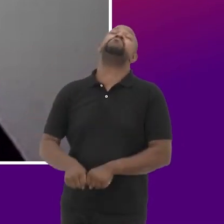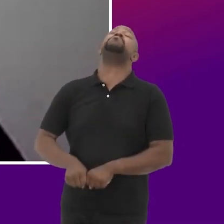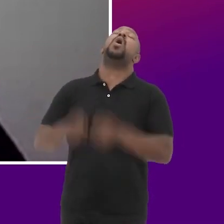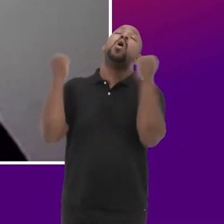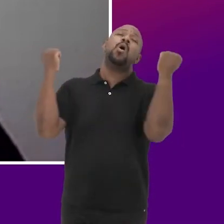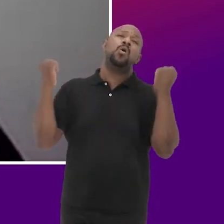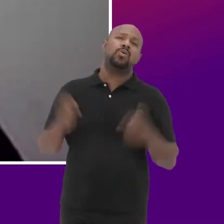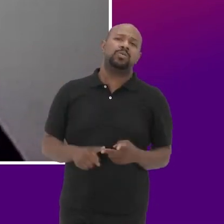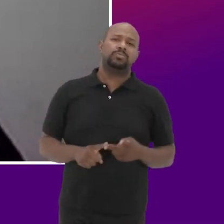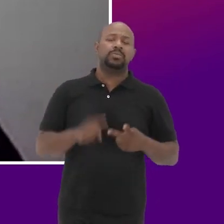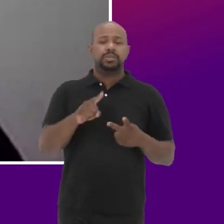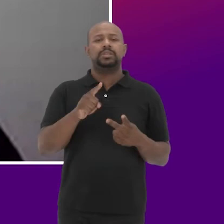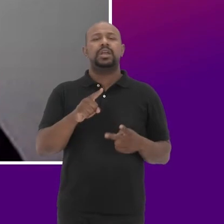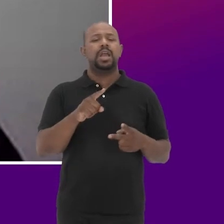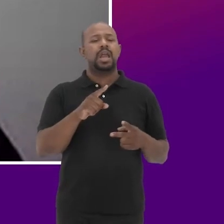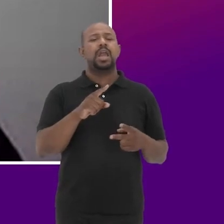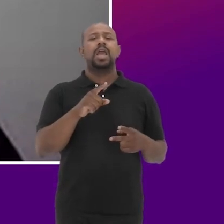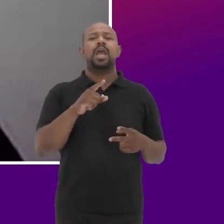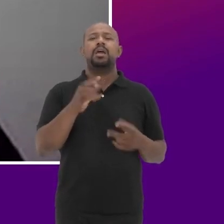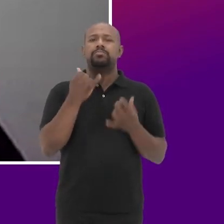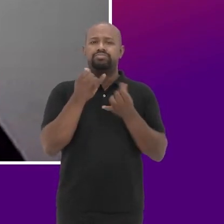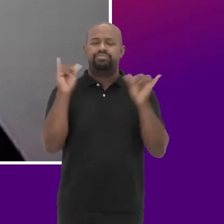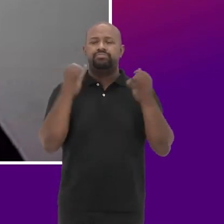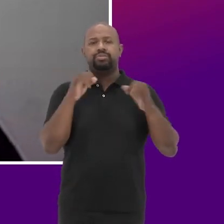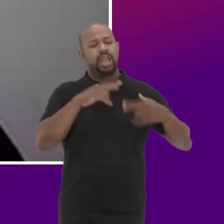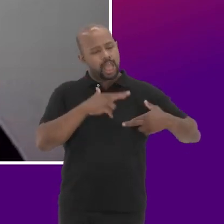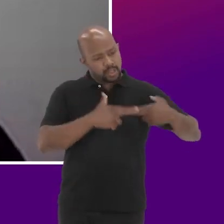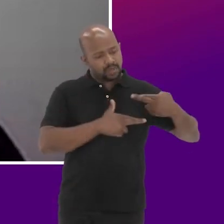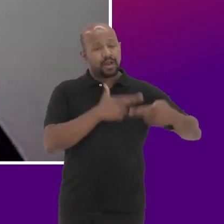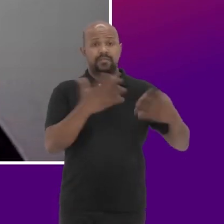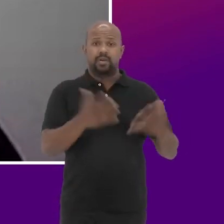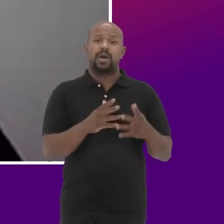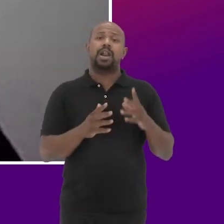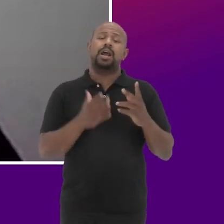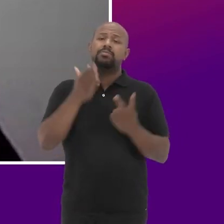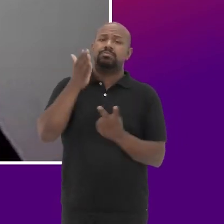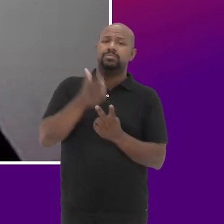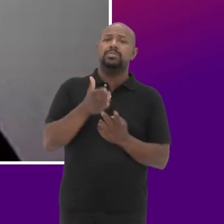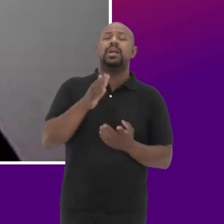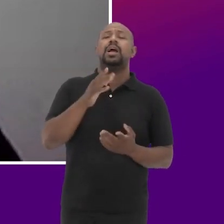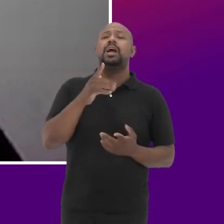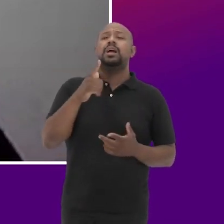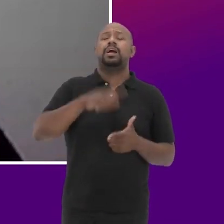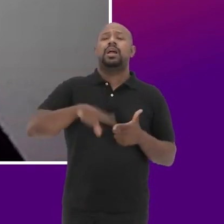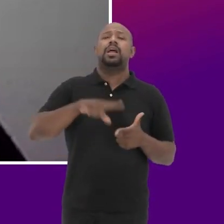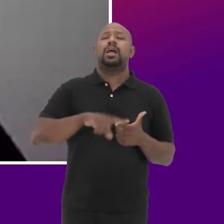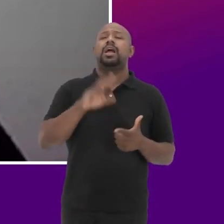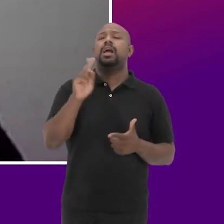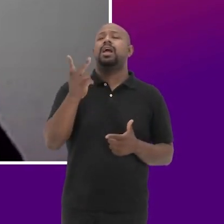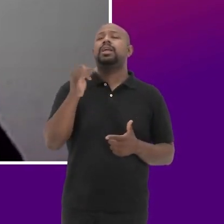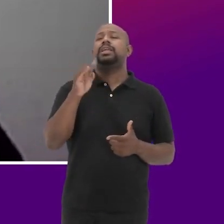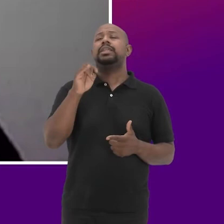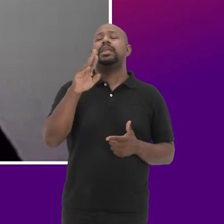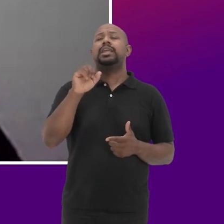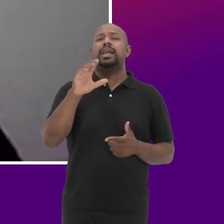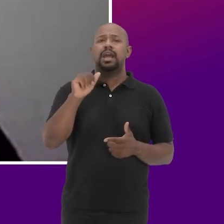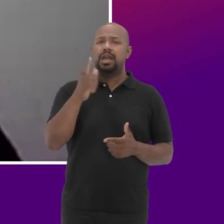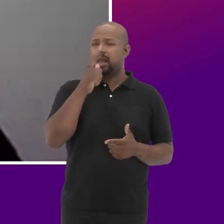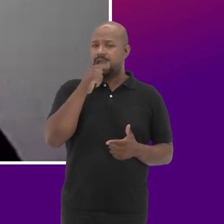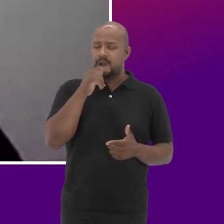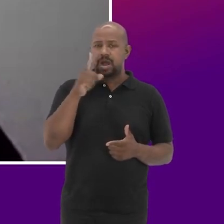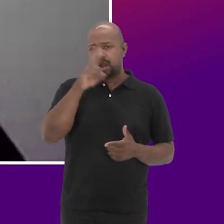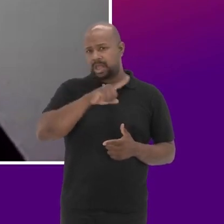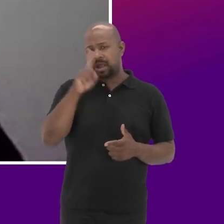se adequa à produção de energia renovável, principalmente hídrica. A gente agora está dentro de uma crise hídrica, então a gente traz uma